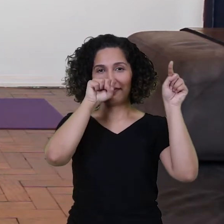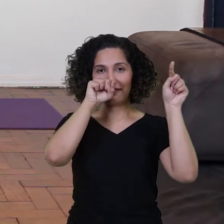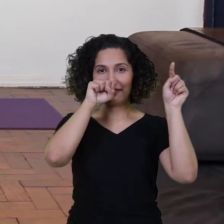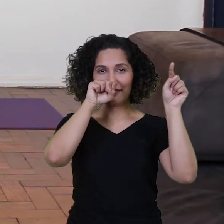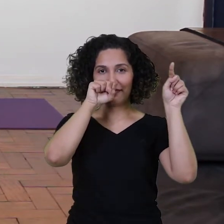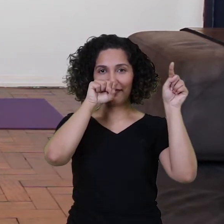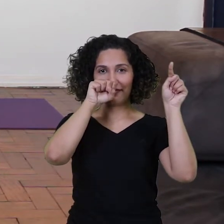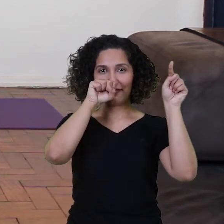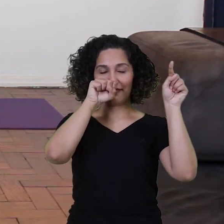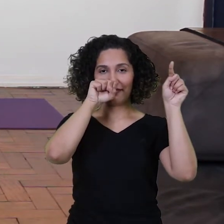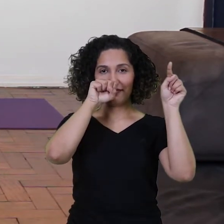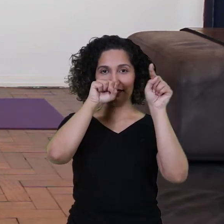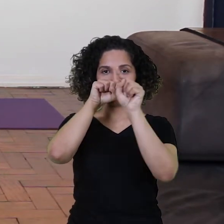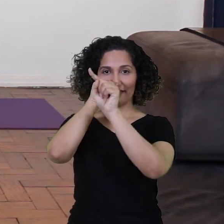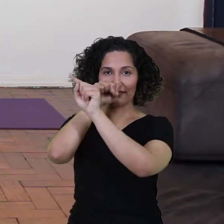Inspira.